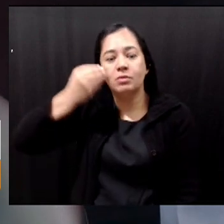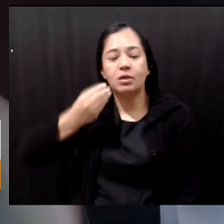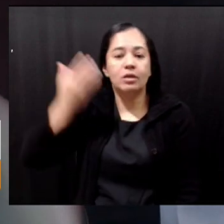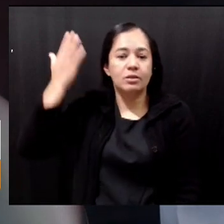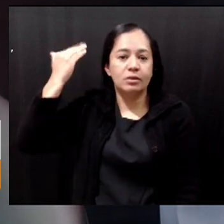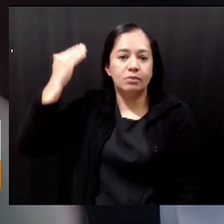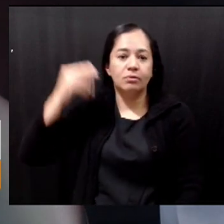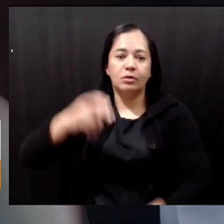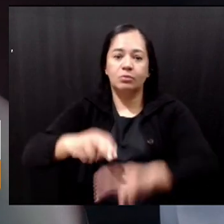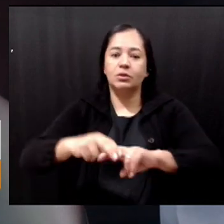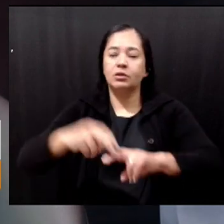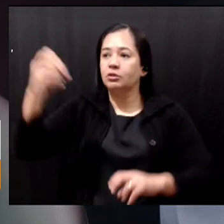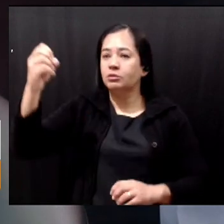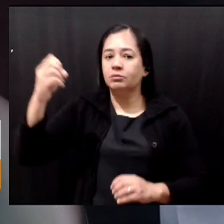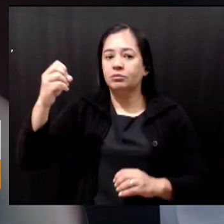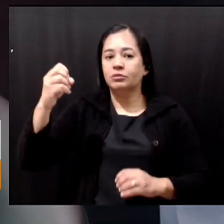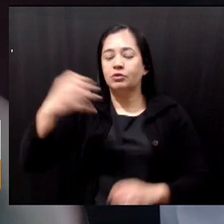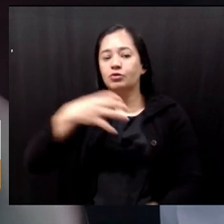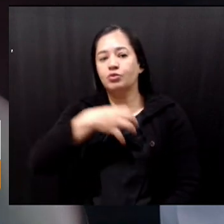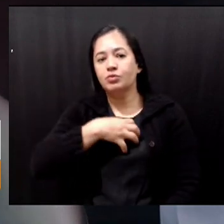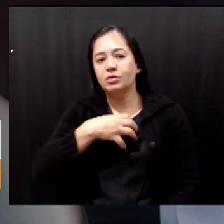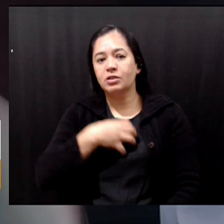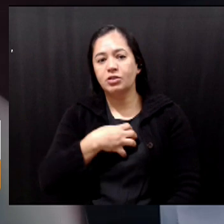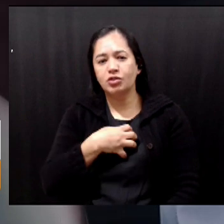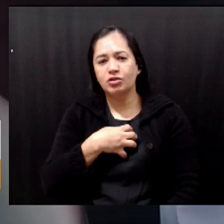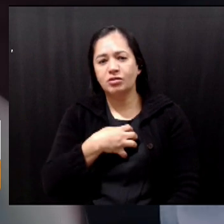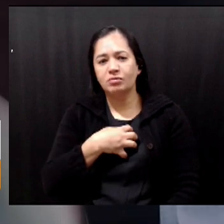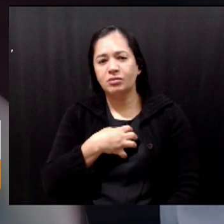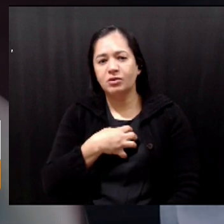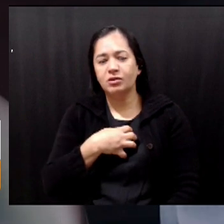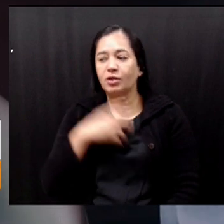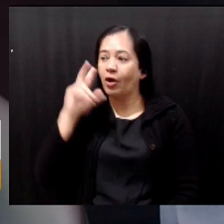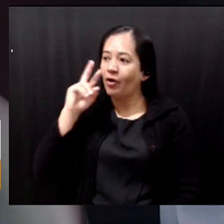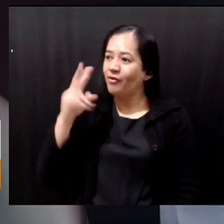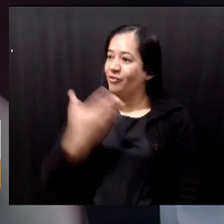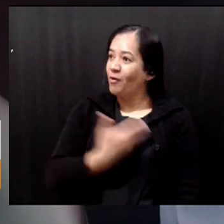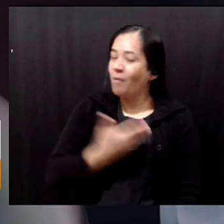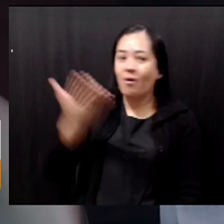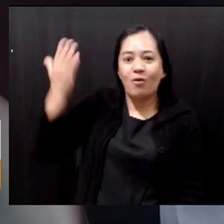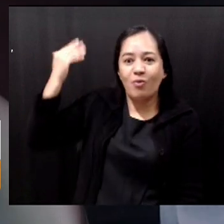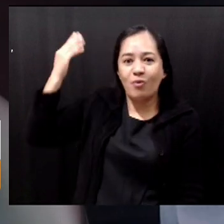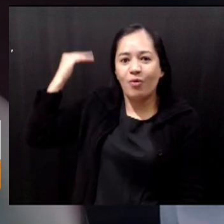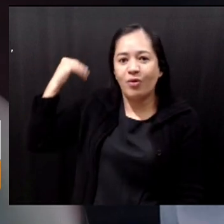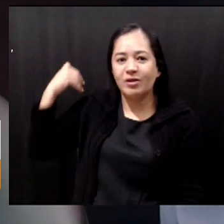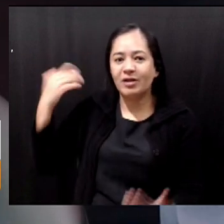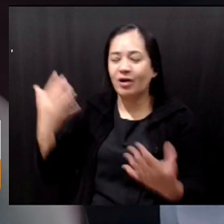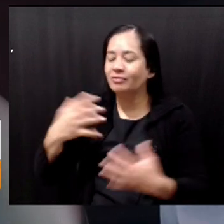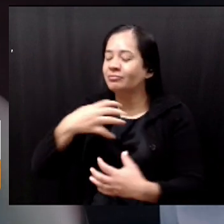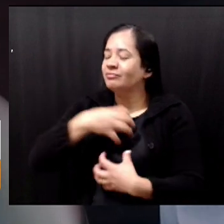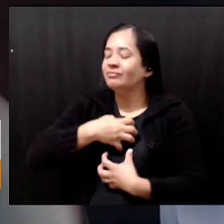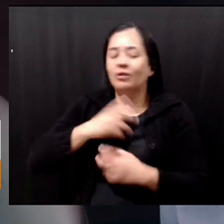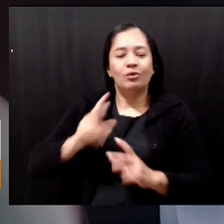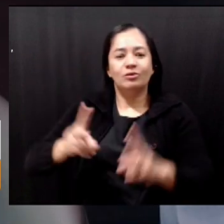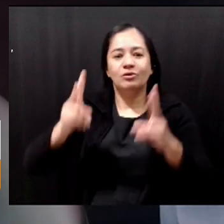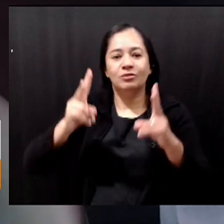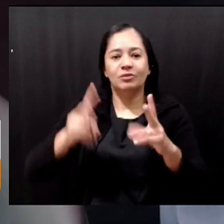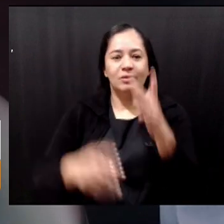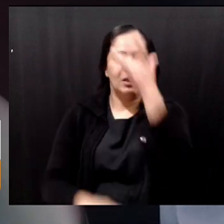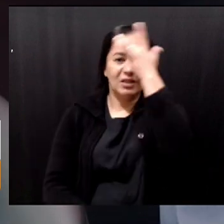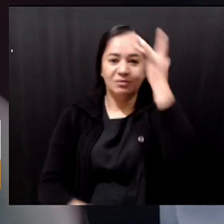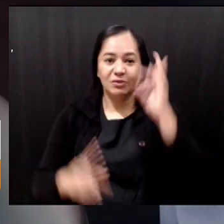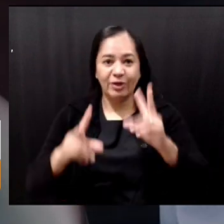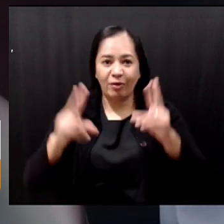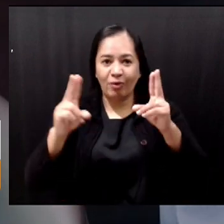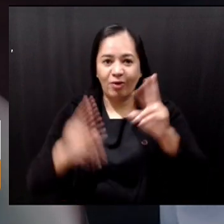esse sentimento de: "Poxa, revi um velho amigo e tenho aí todos os sentimentos". As pessoas não são as mesmas, né, somos